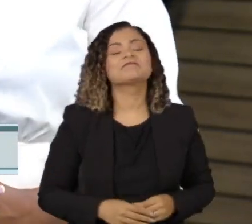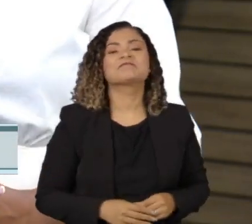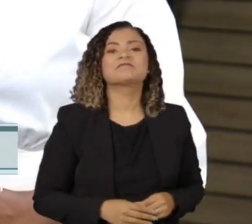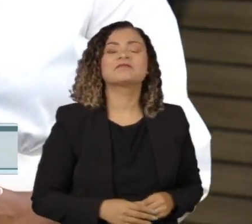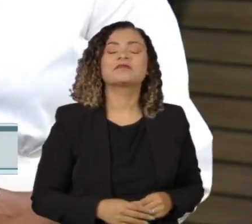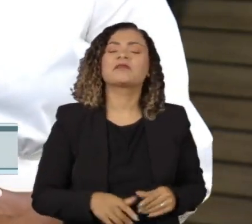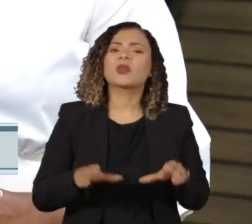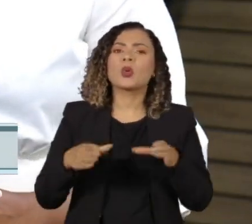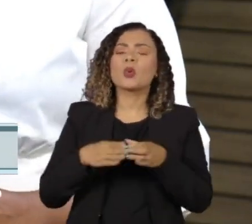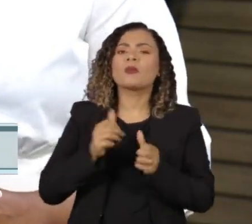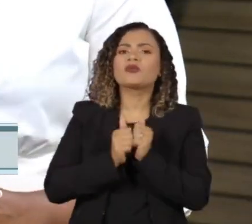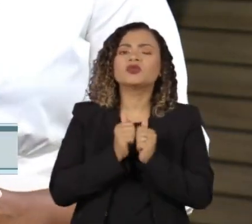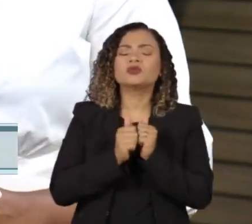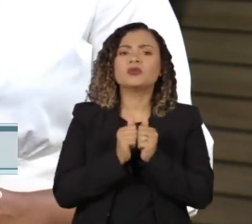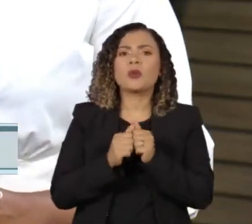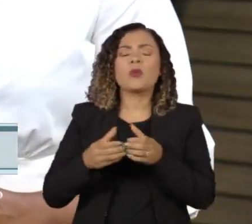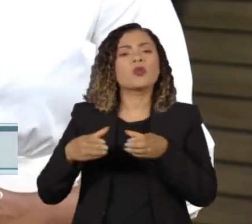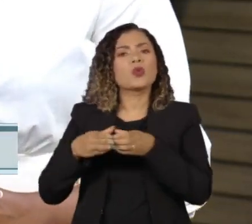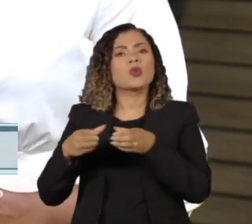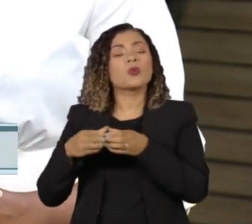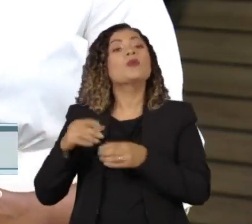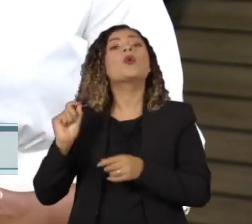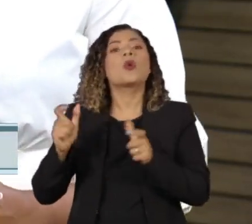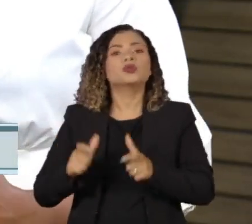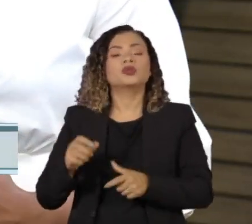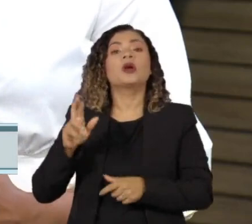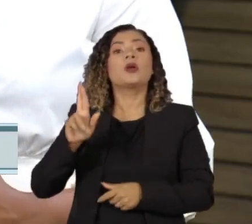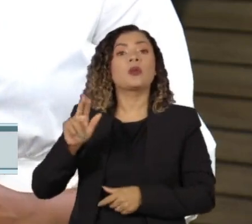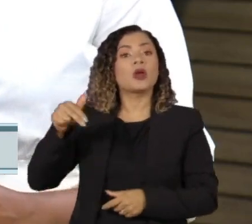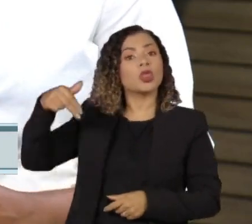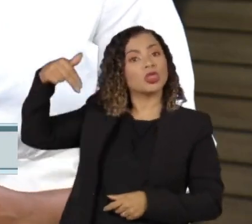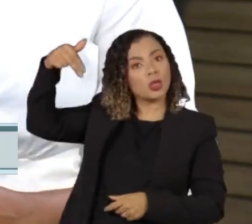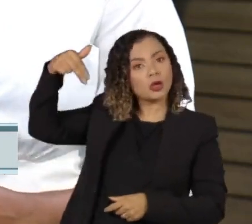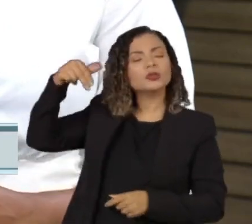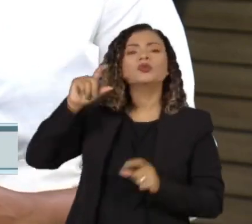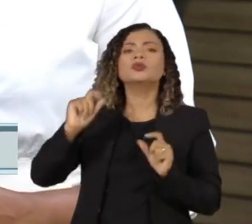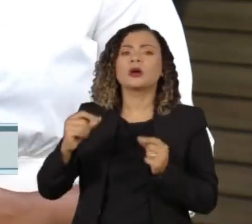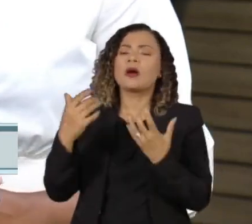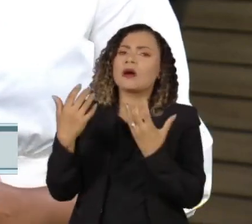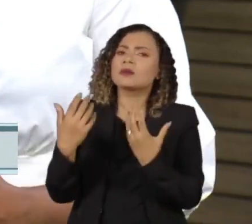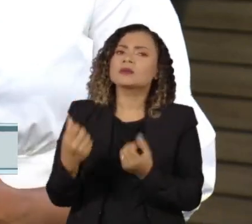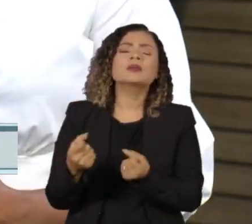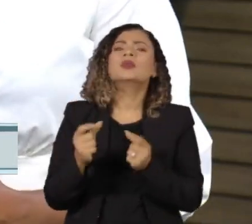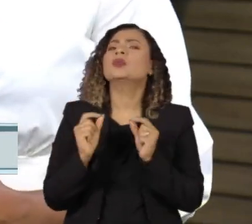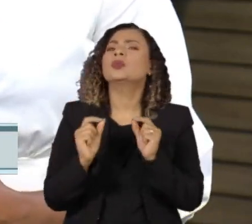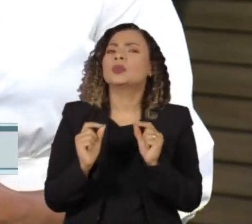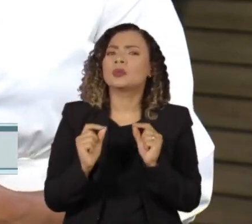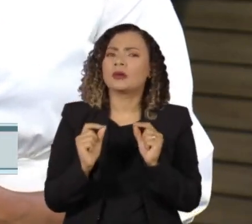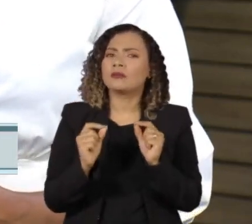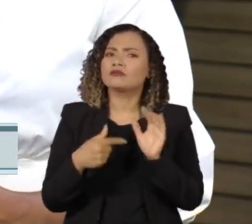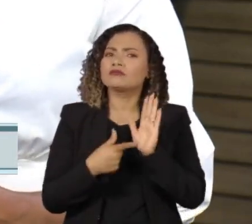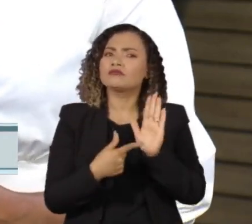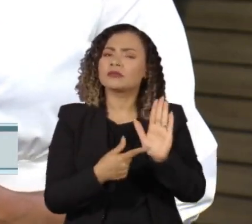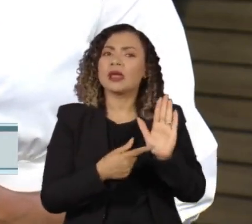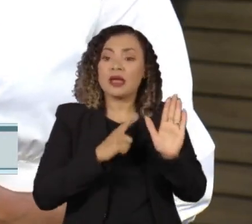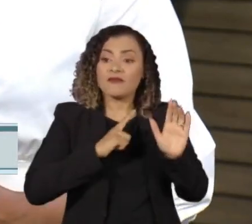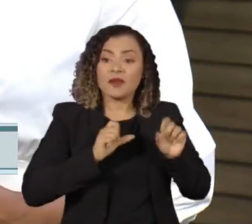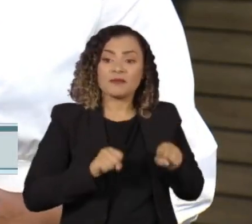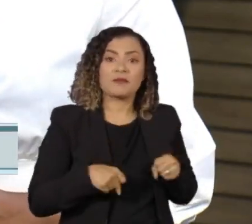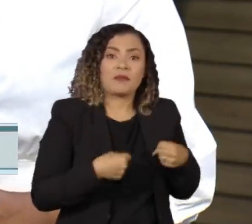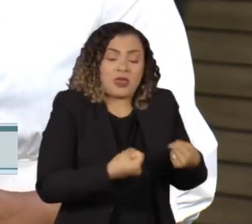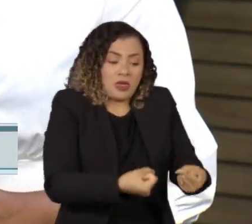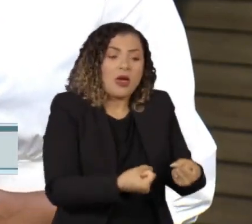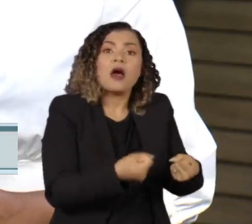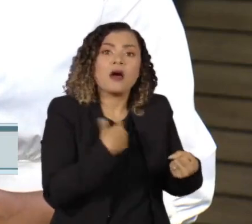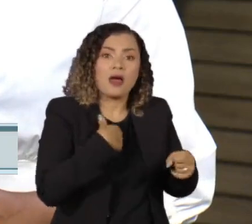Um time de futebol da segunda divisão do Rio Grande do Norte adotou o veganismo e comprova que desempenho e ganho